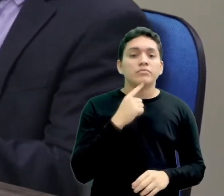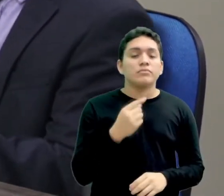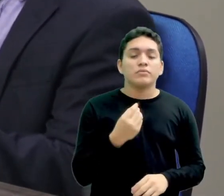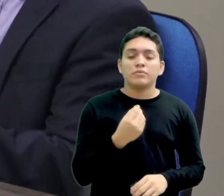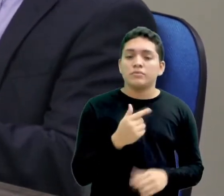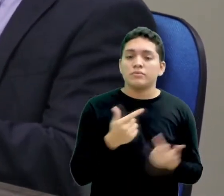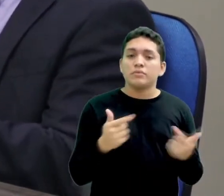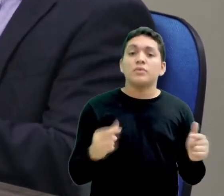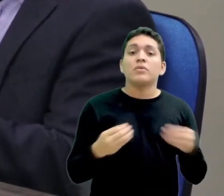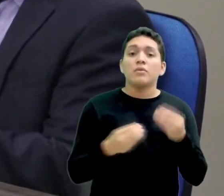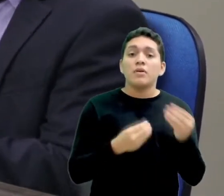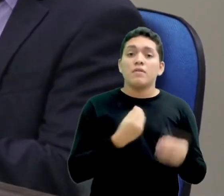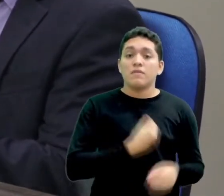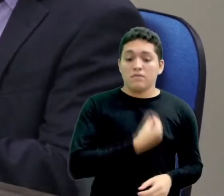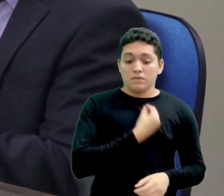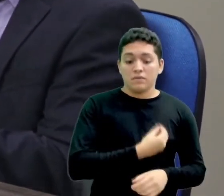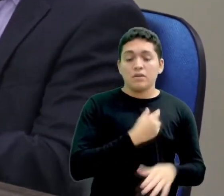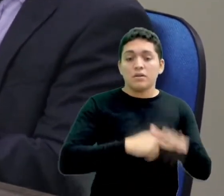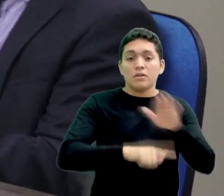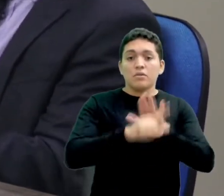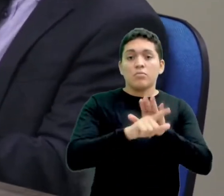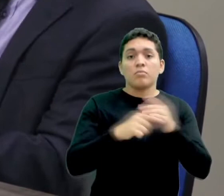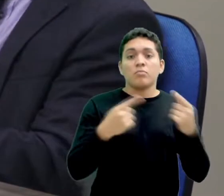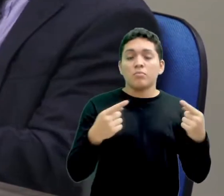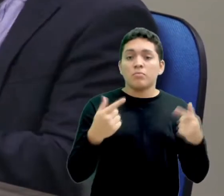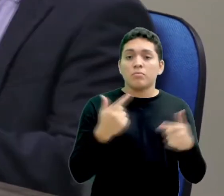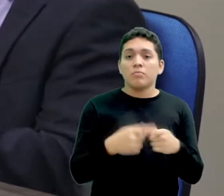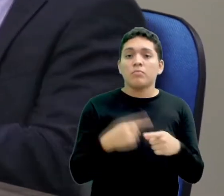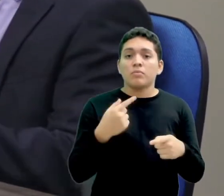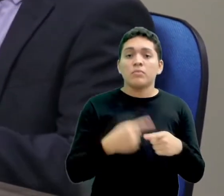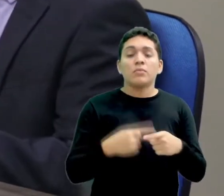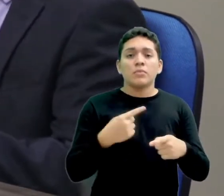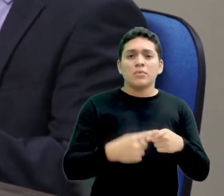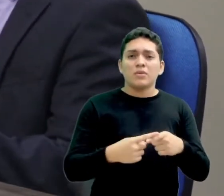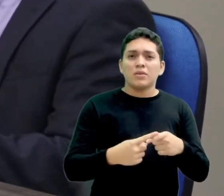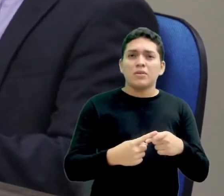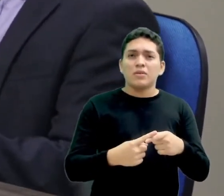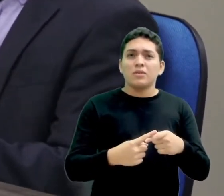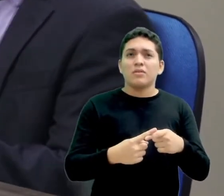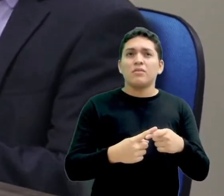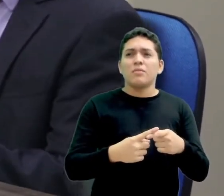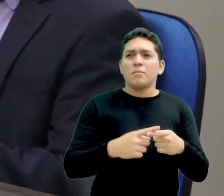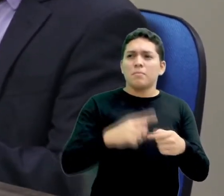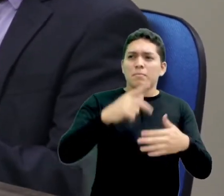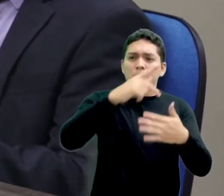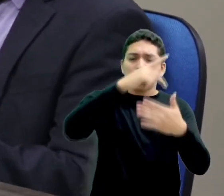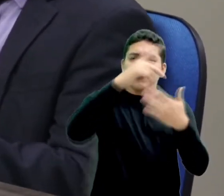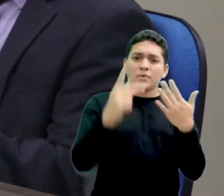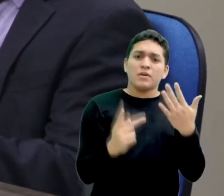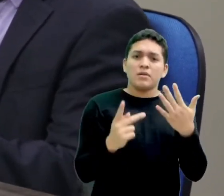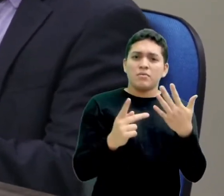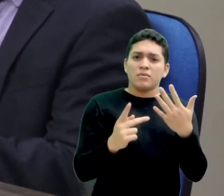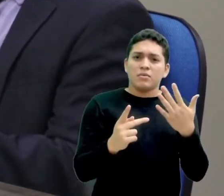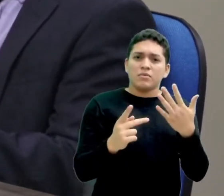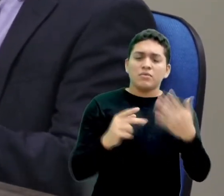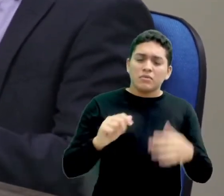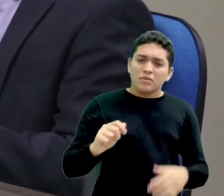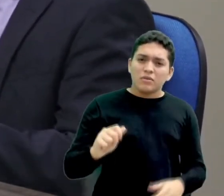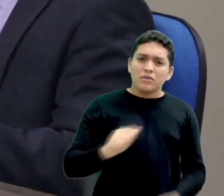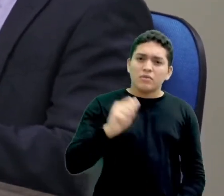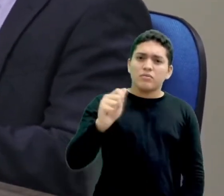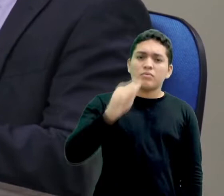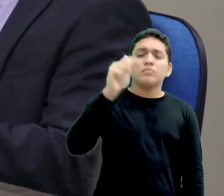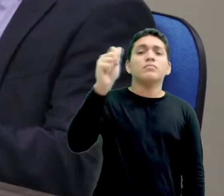Por quê? Porque os parâmetros delas são divinos, são altíssimos. Nós não chegamos nesse parâmetro. Tanto